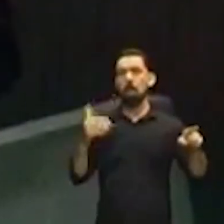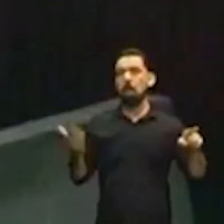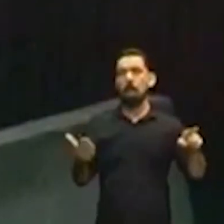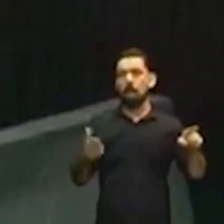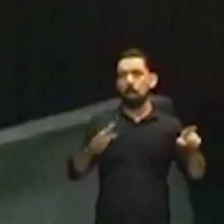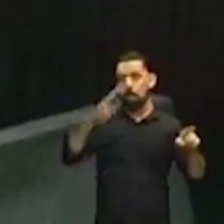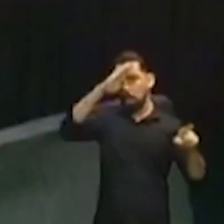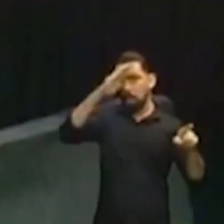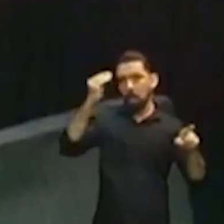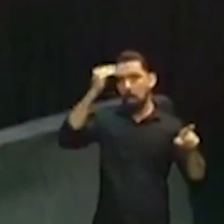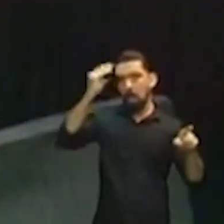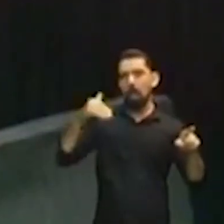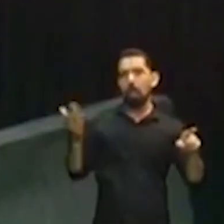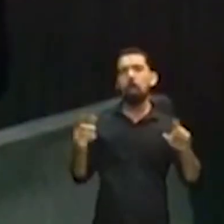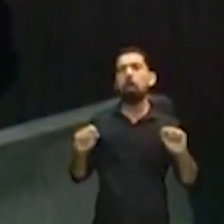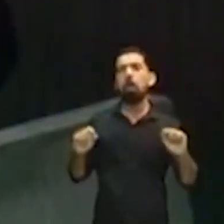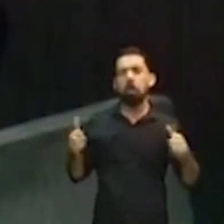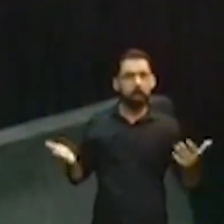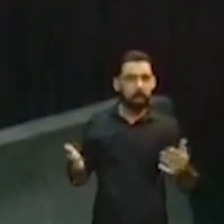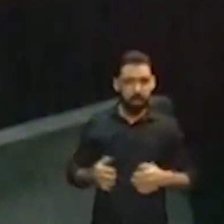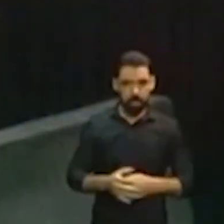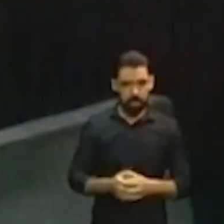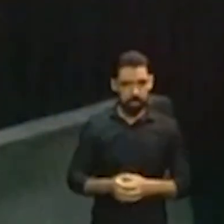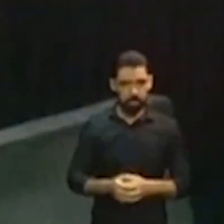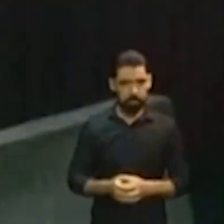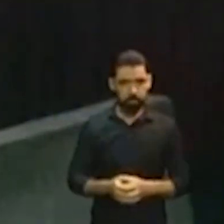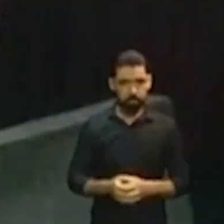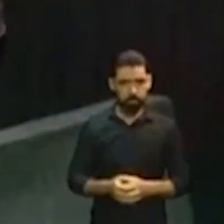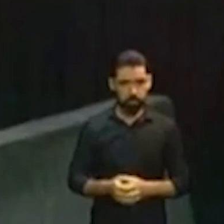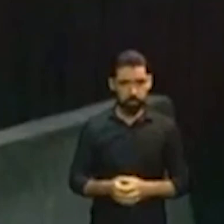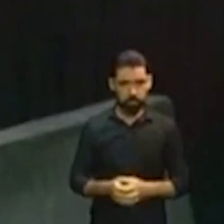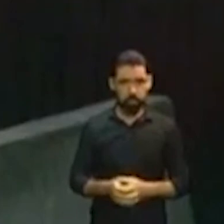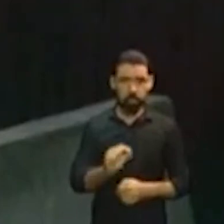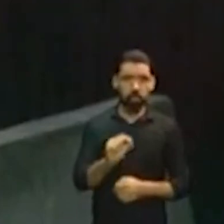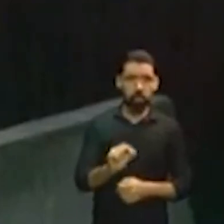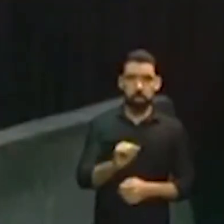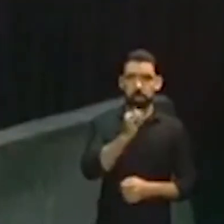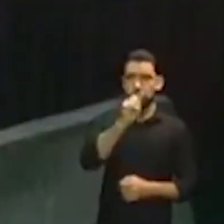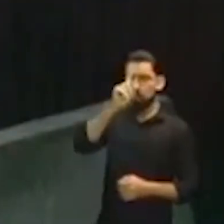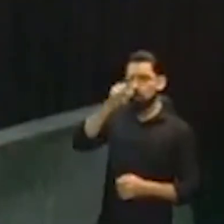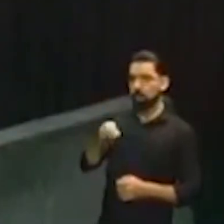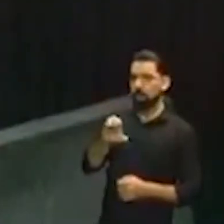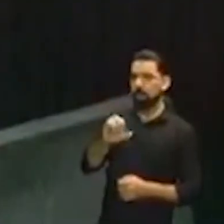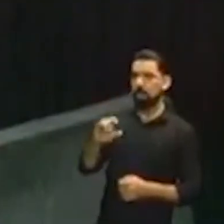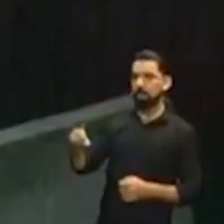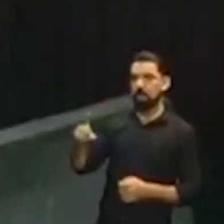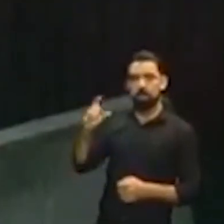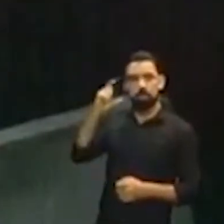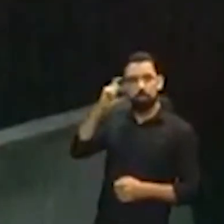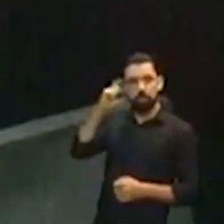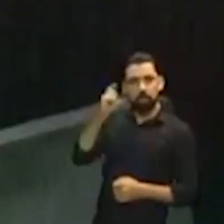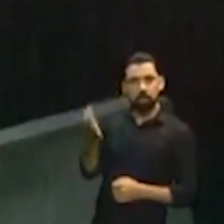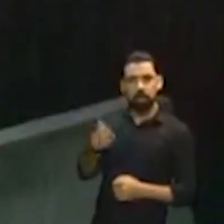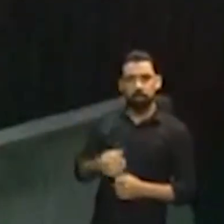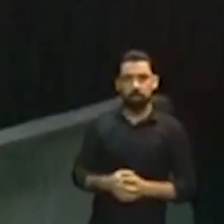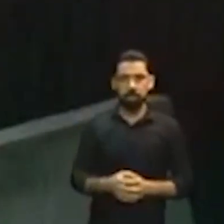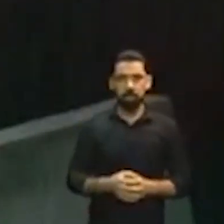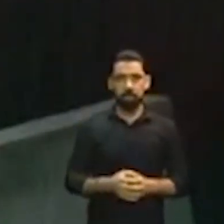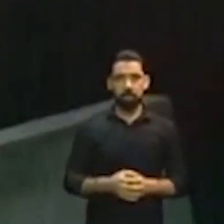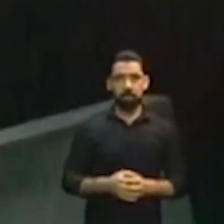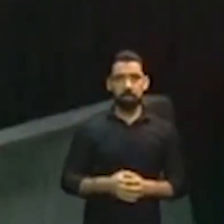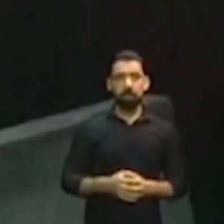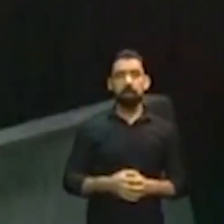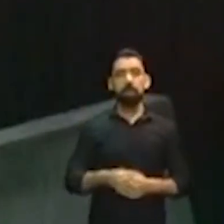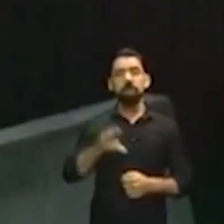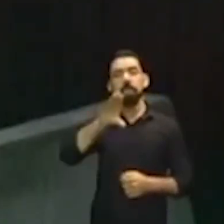tem culpa em quê? Em quê? De mandar perseguir Cid. Cid é um gato